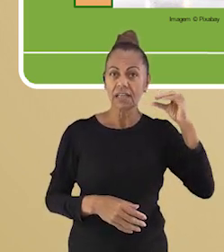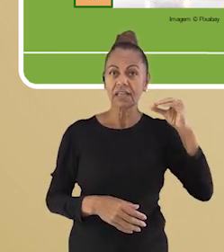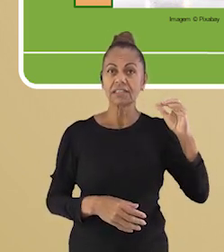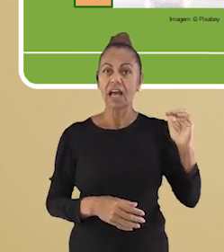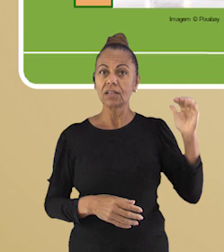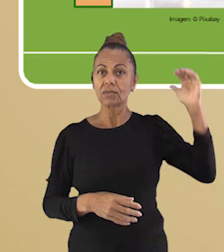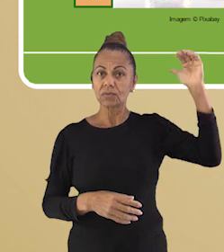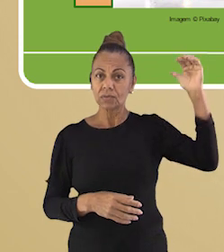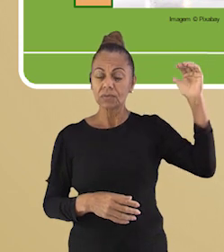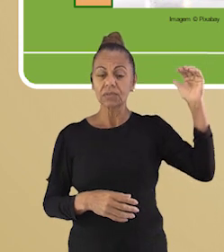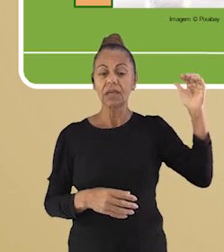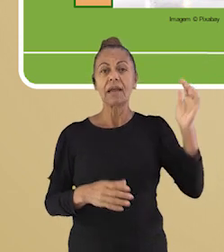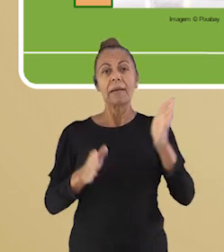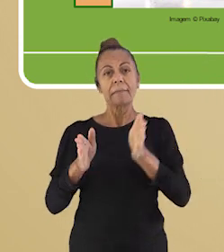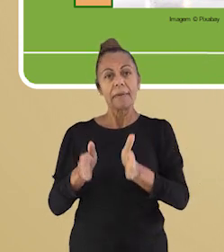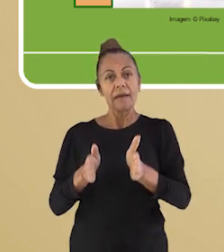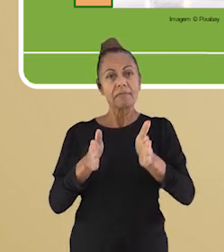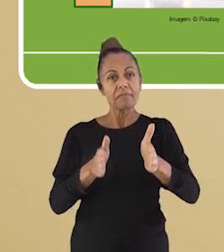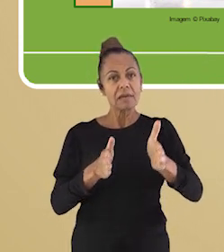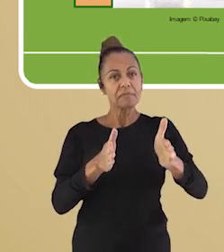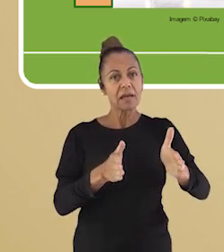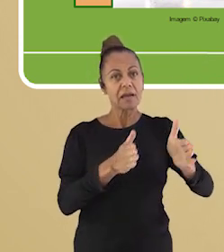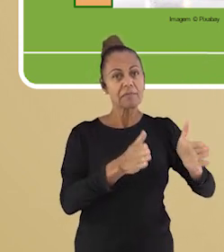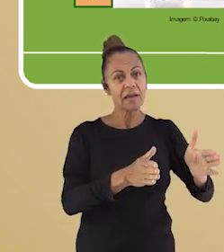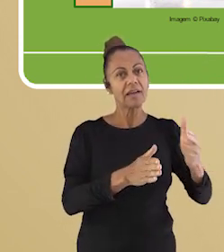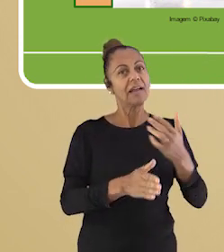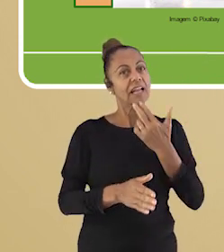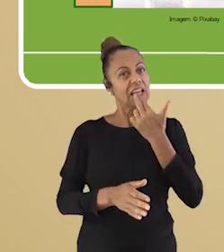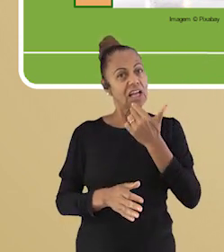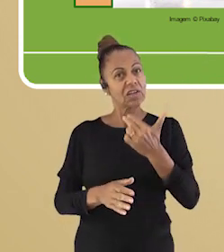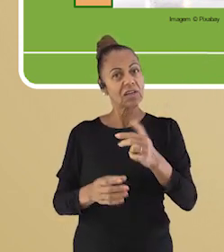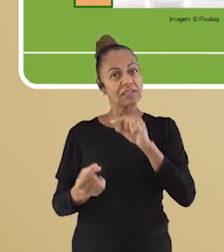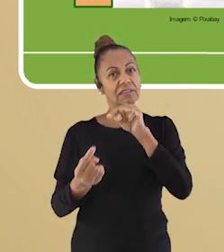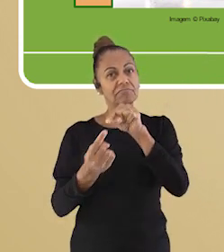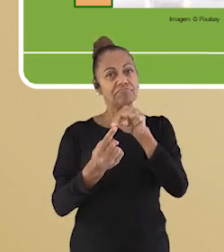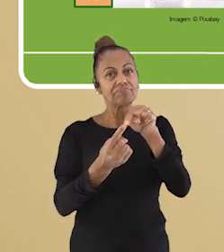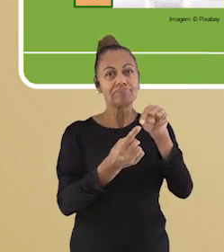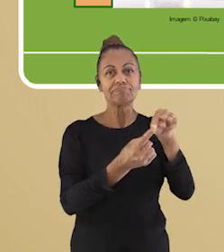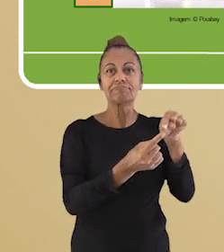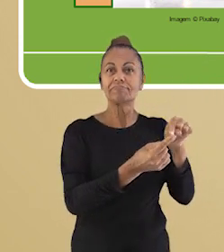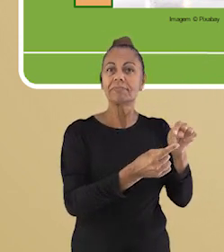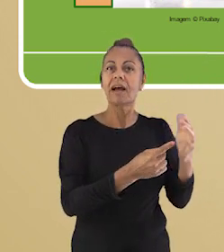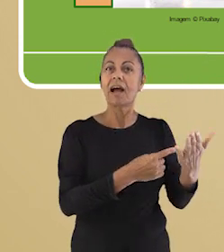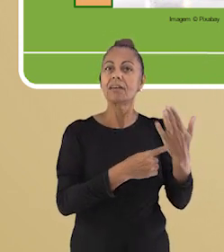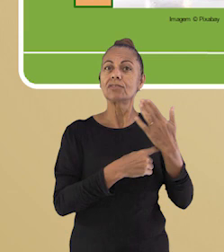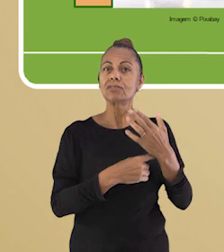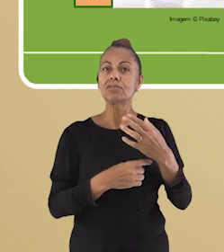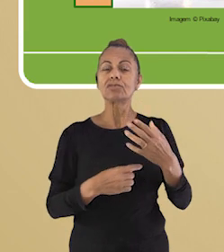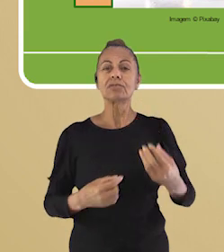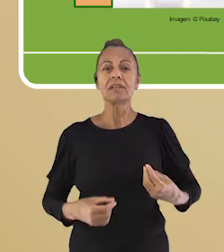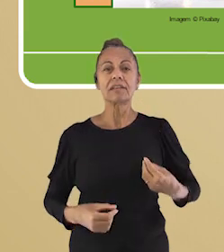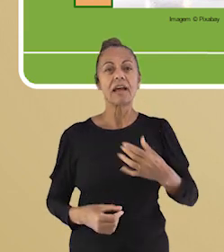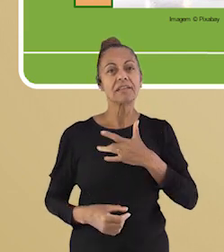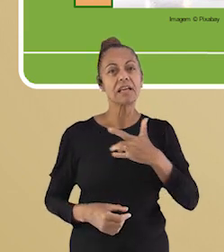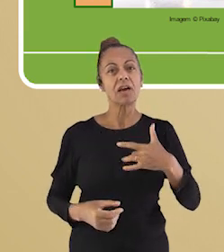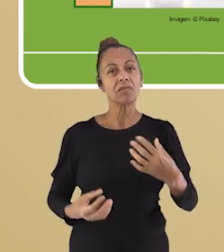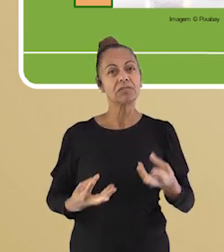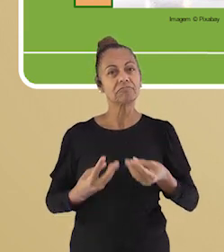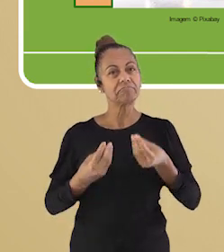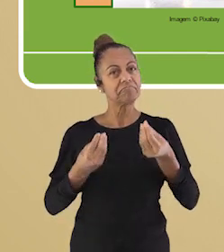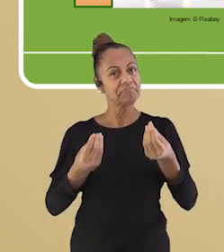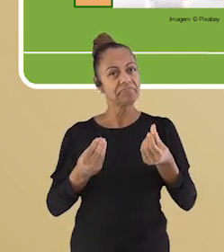idade, devemos ingerir nutrientes de acordo com a faixa etária para que tenhamos maior qualidade de vida e